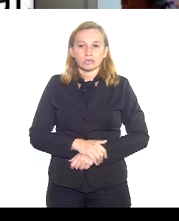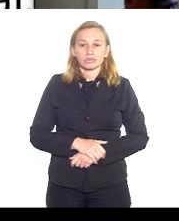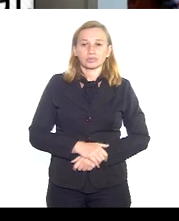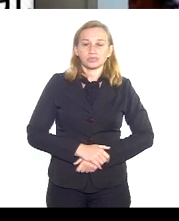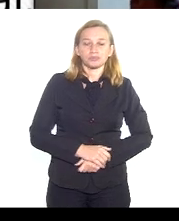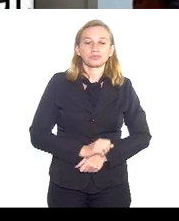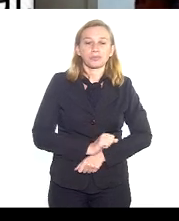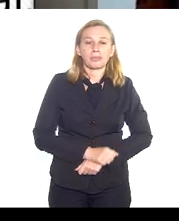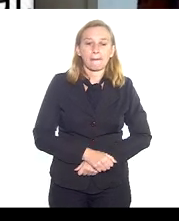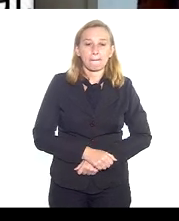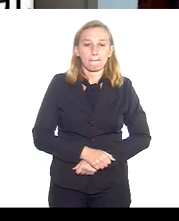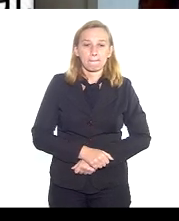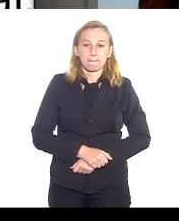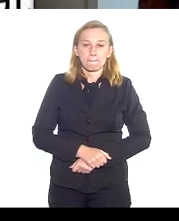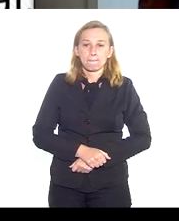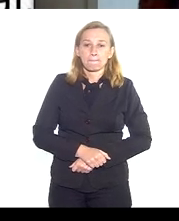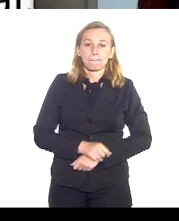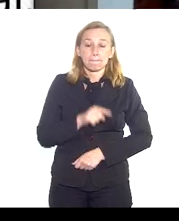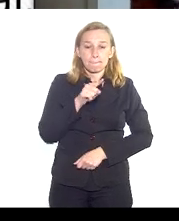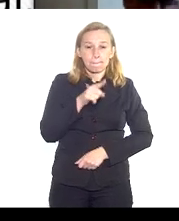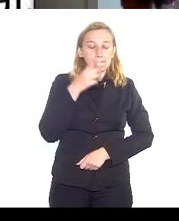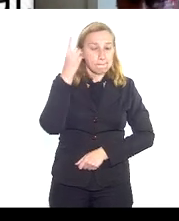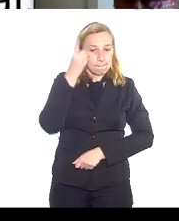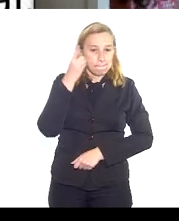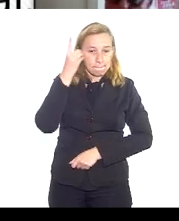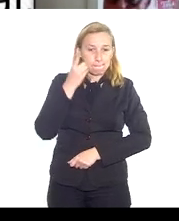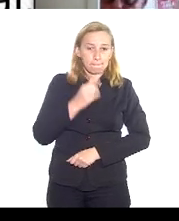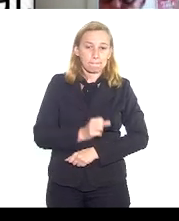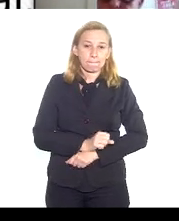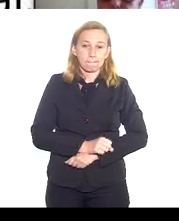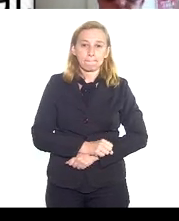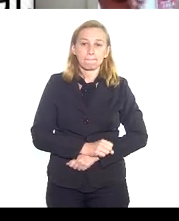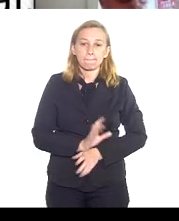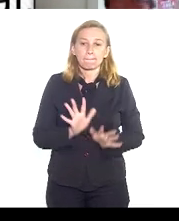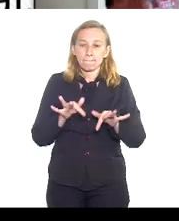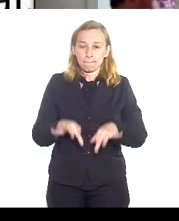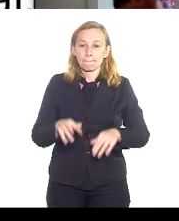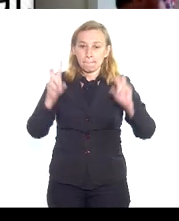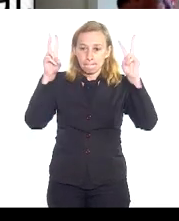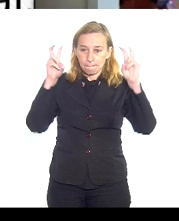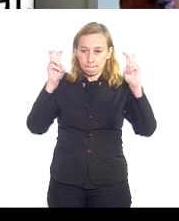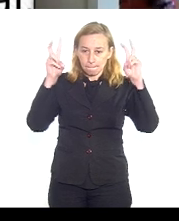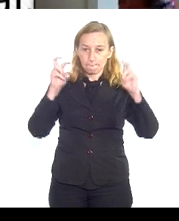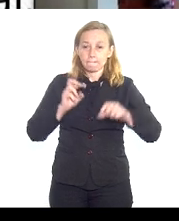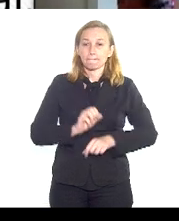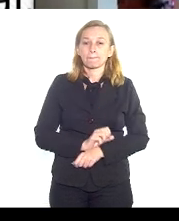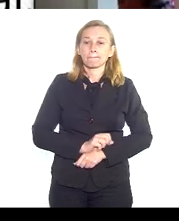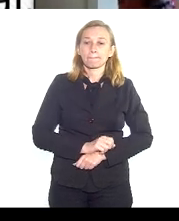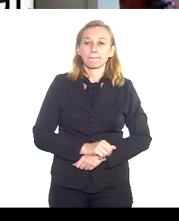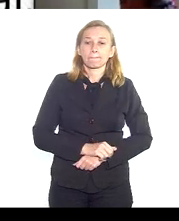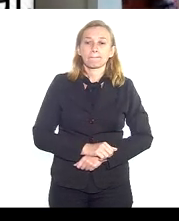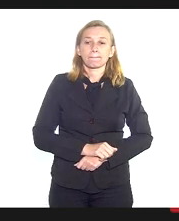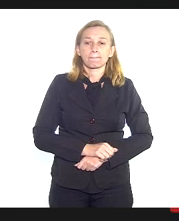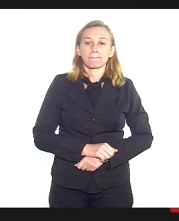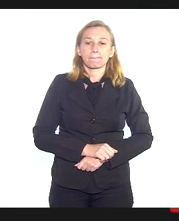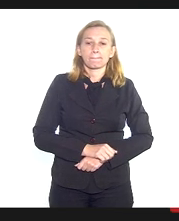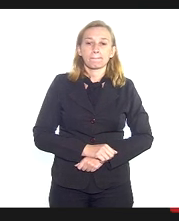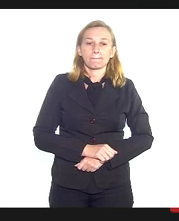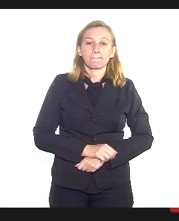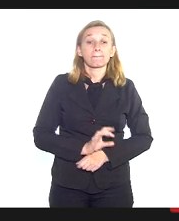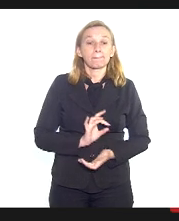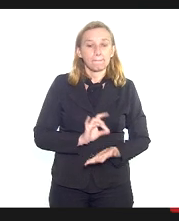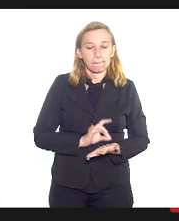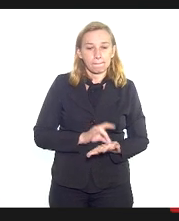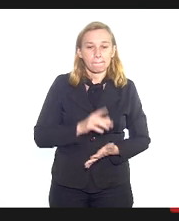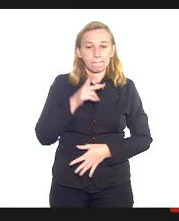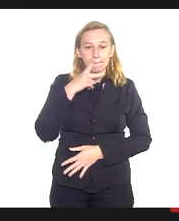devolvendo. Aqui, deputados, se der por encerrado esse assunto, né, assim, a gente está realmente